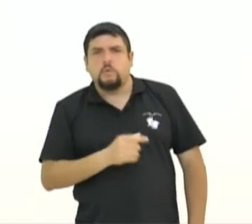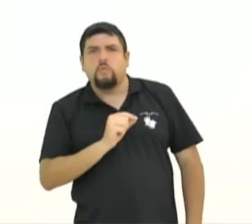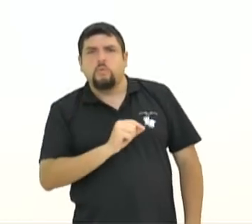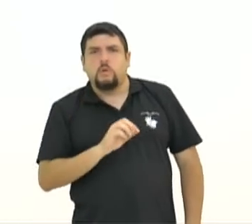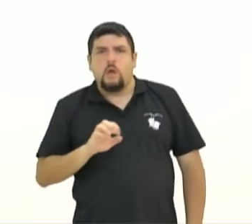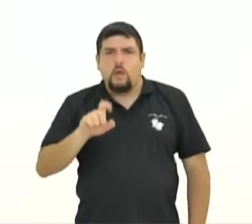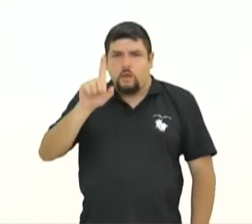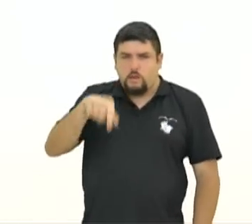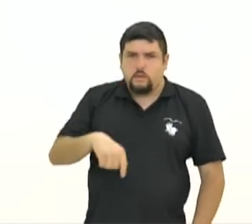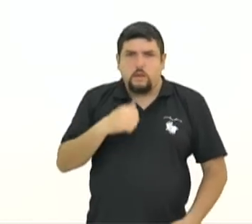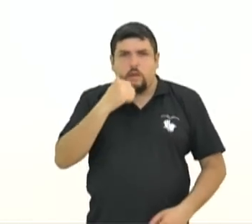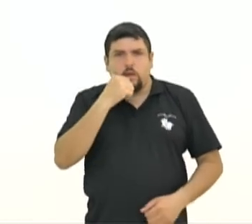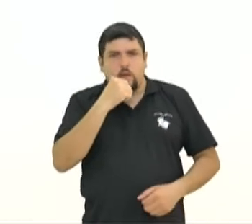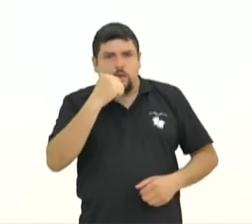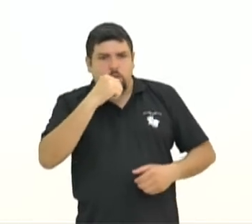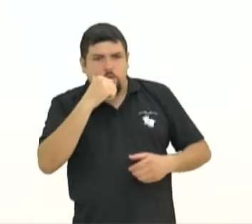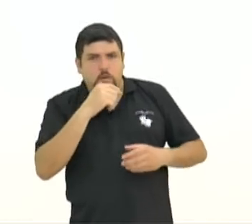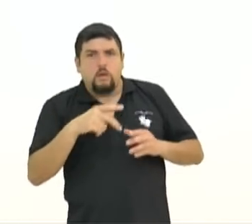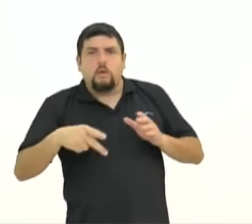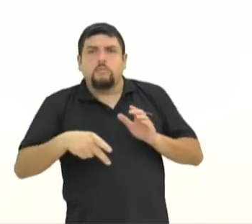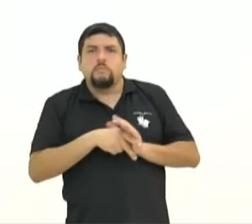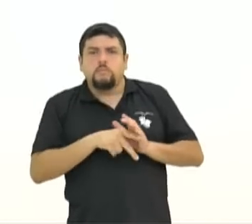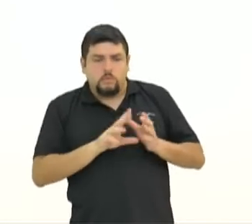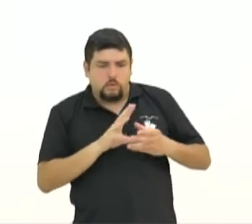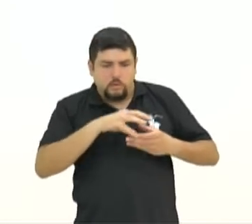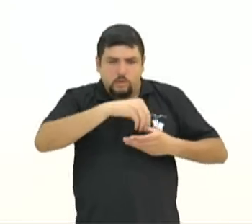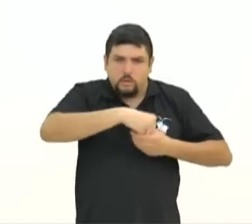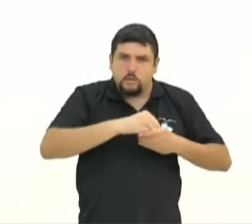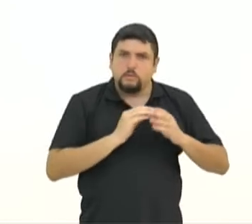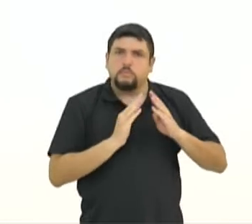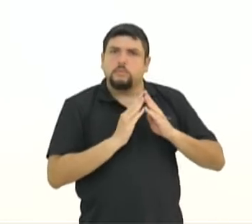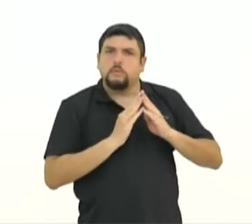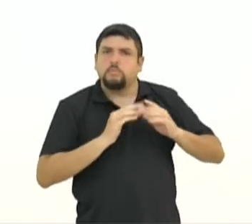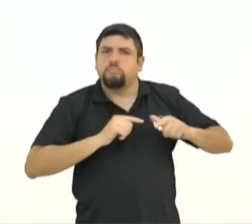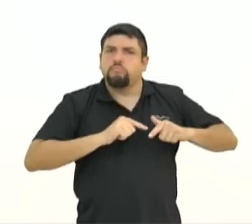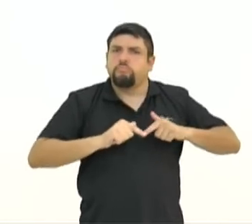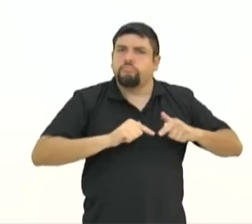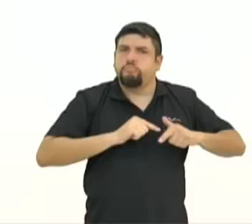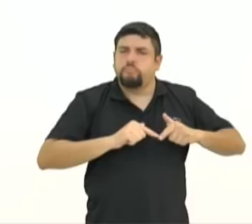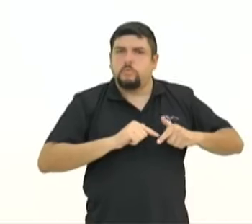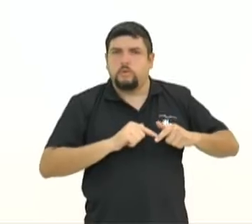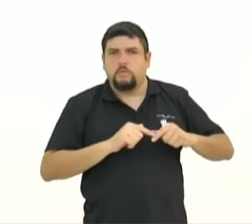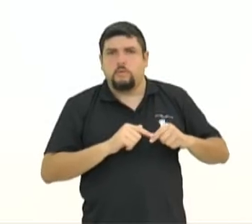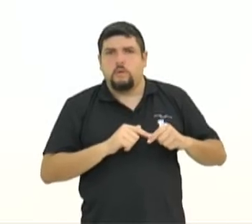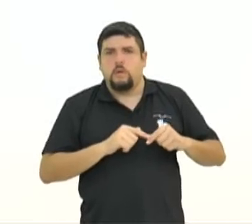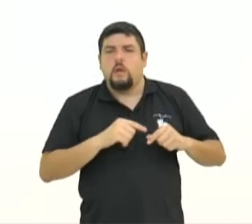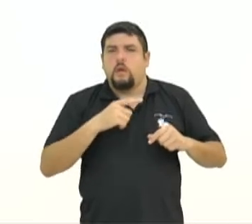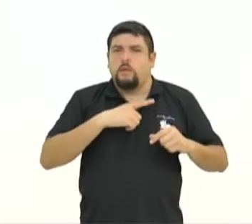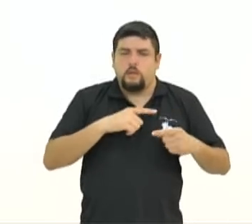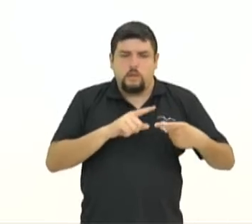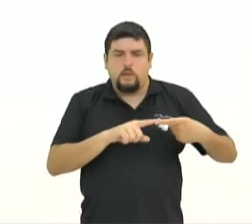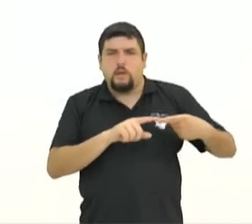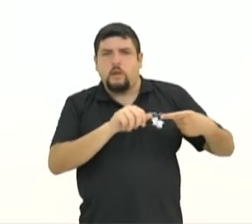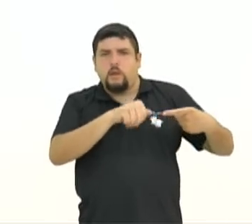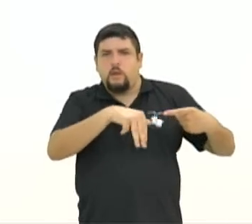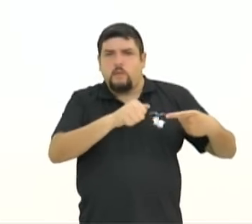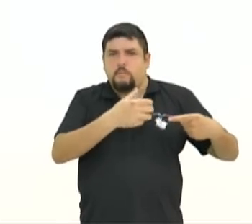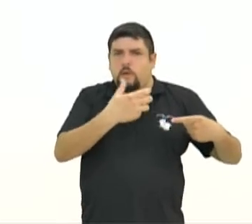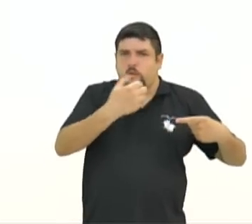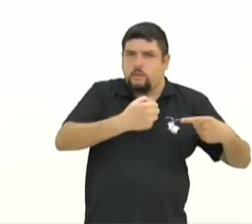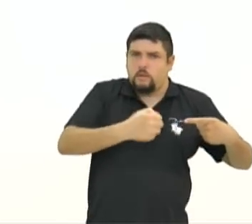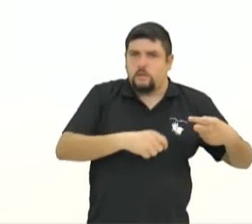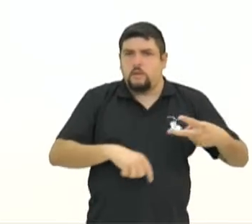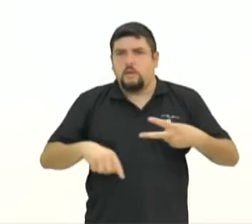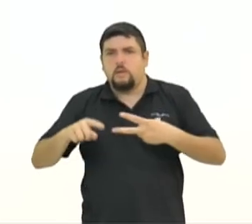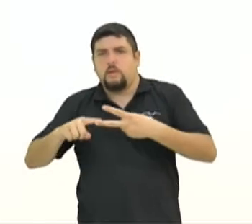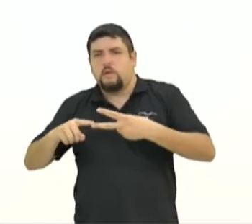escravas domésticas, então a gente tem a figura da ama de leite e a gente vai ter a figura das mucamas. Quem eram as mucamas?